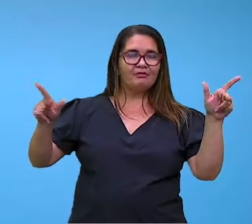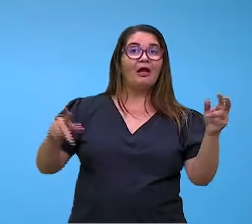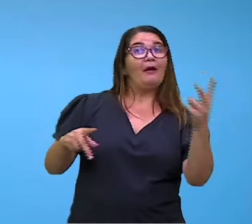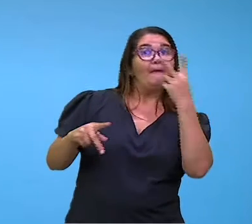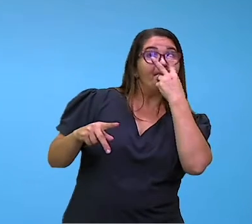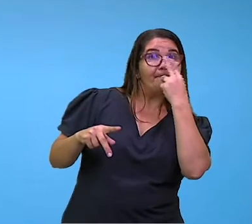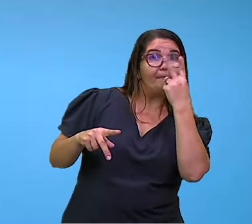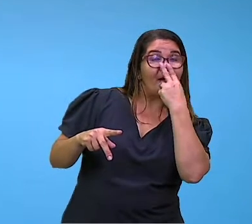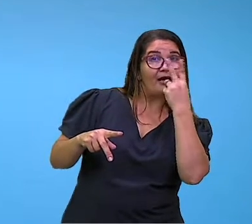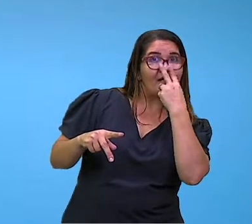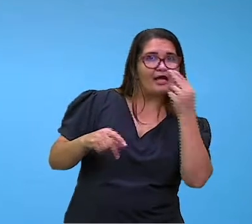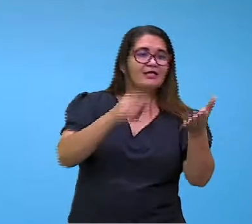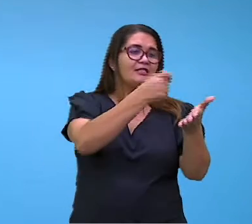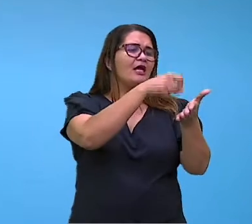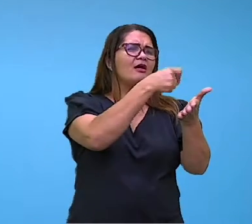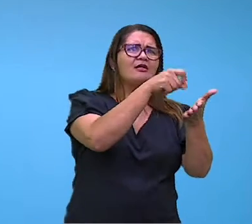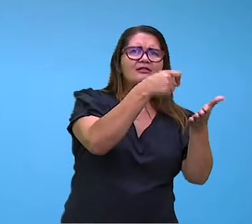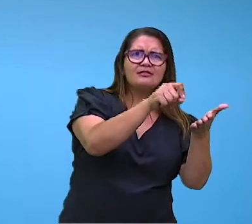Library é